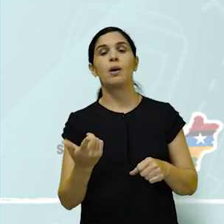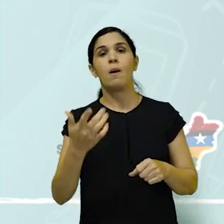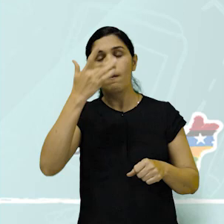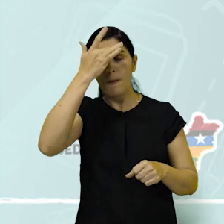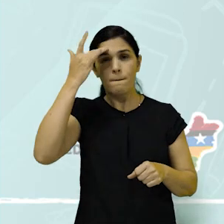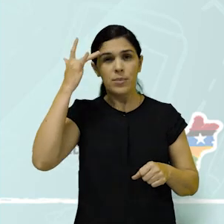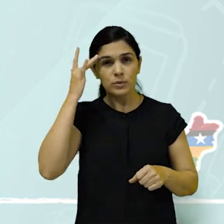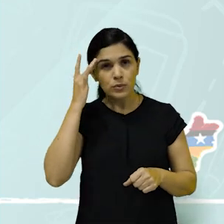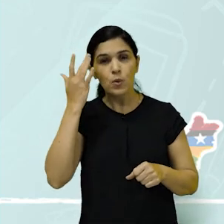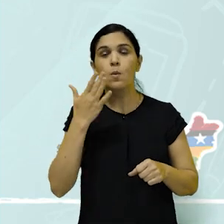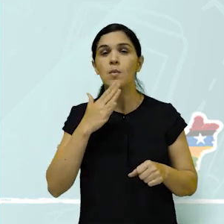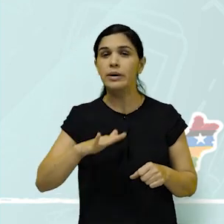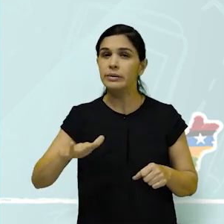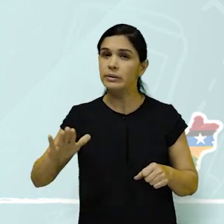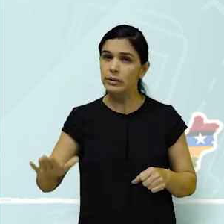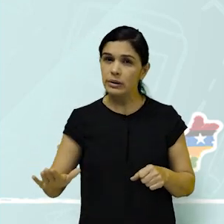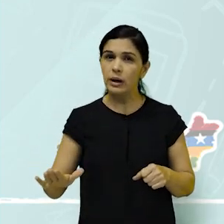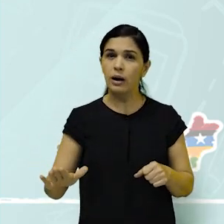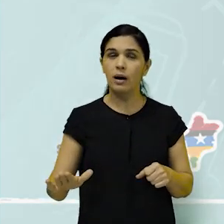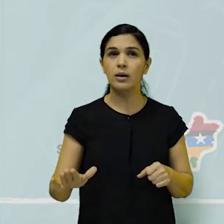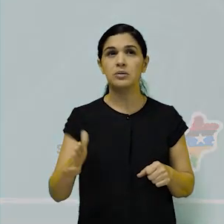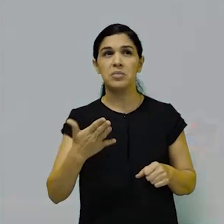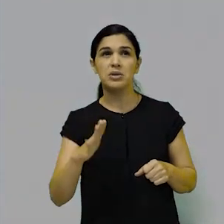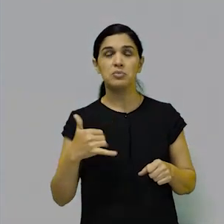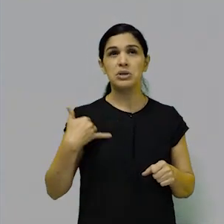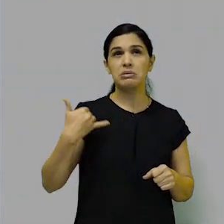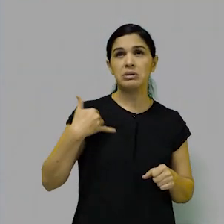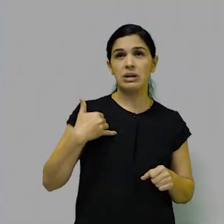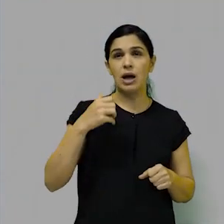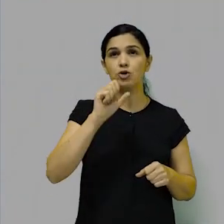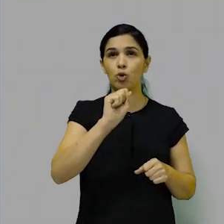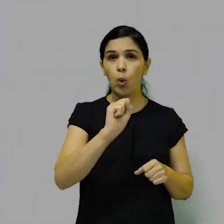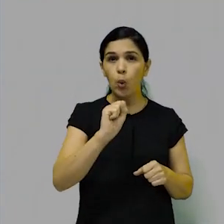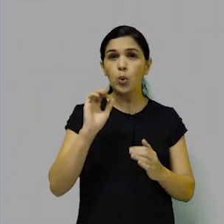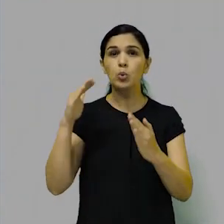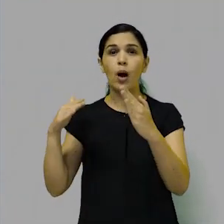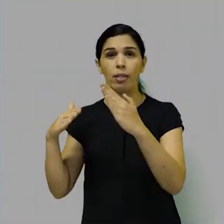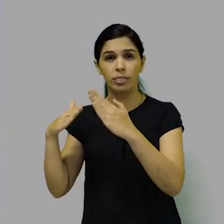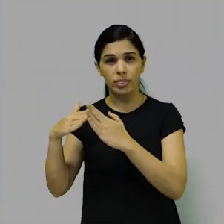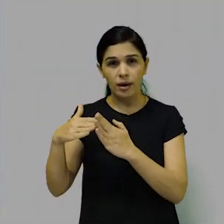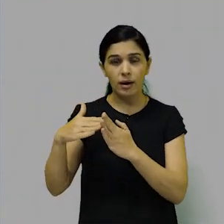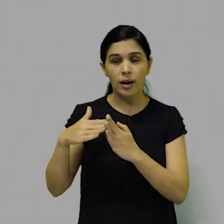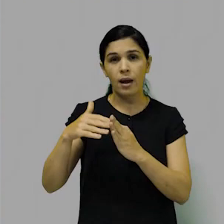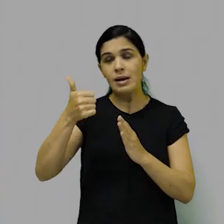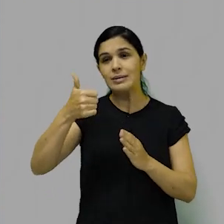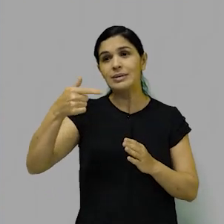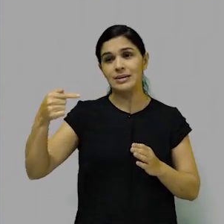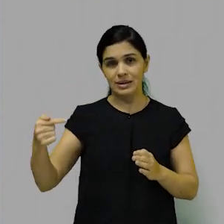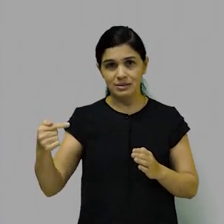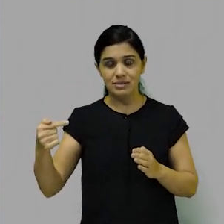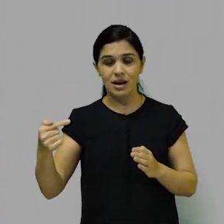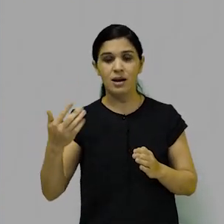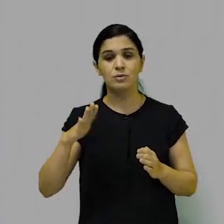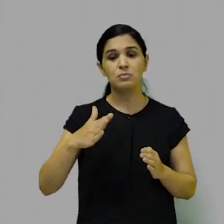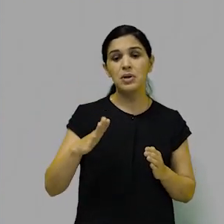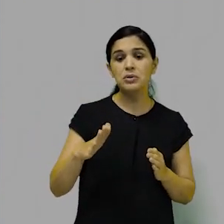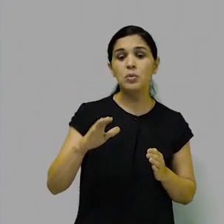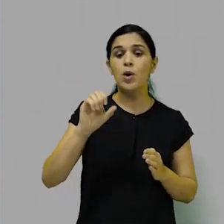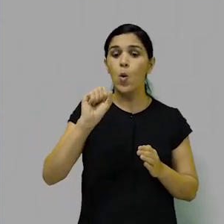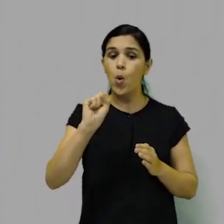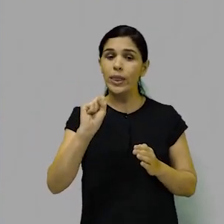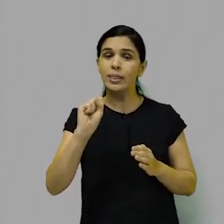por minuto. Um adulto sedentário, de 70 a 80 batimentos por minuto. Um